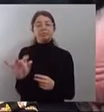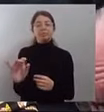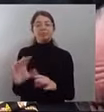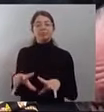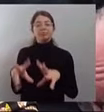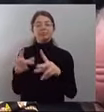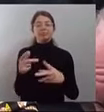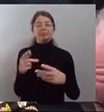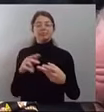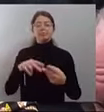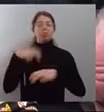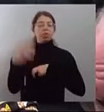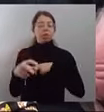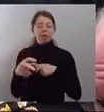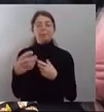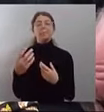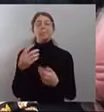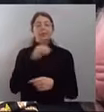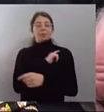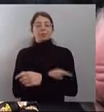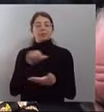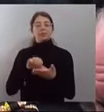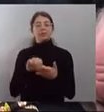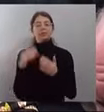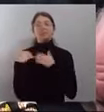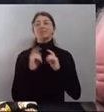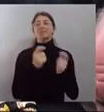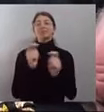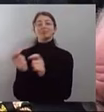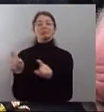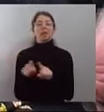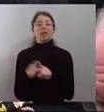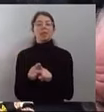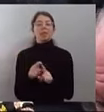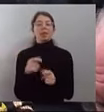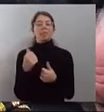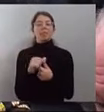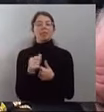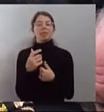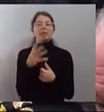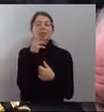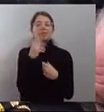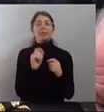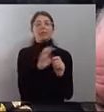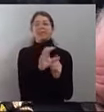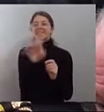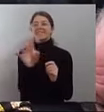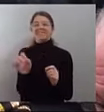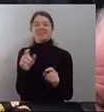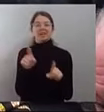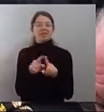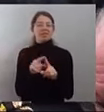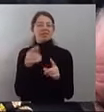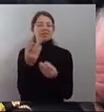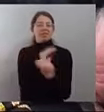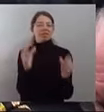poder central passou uma série de responsabilidades como quem passa uma batata quente num daqueles jogos infantis, esquecendo-se da